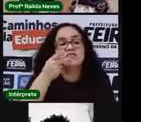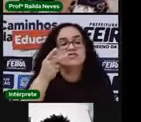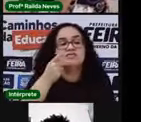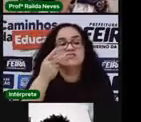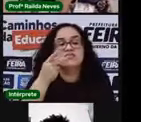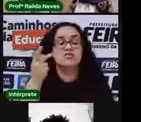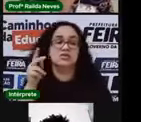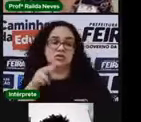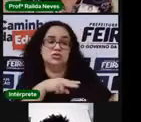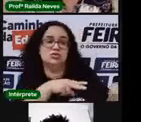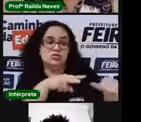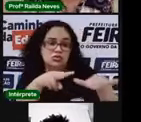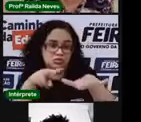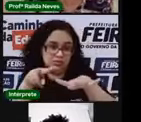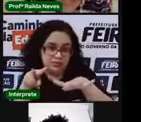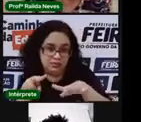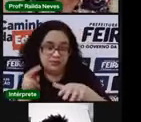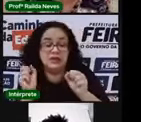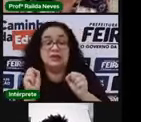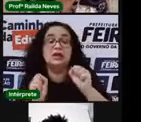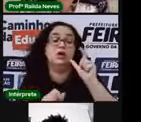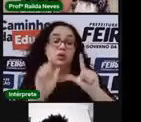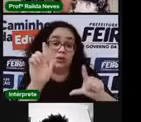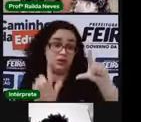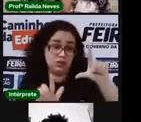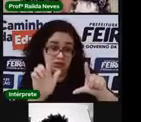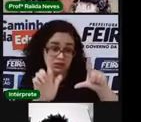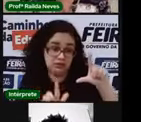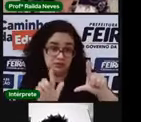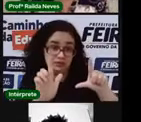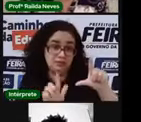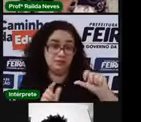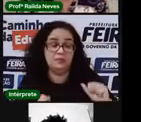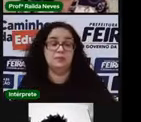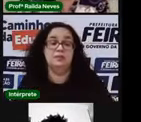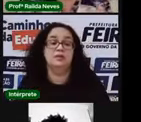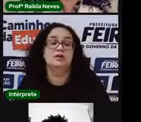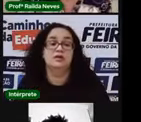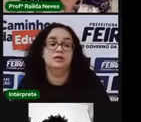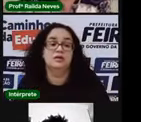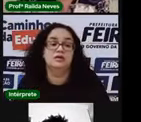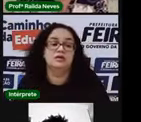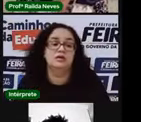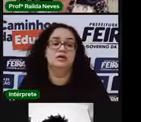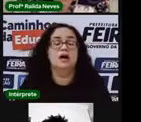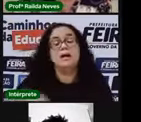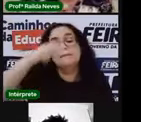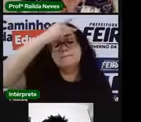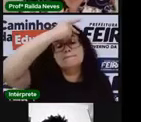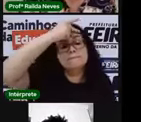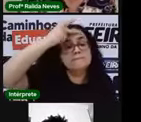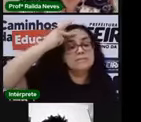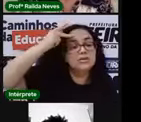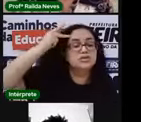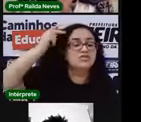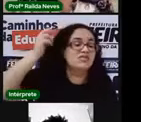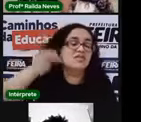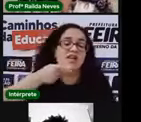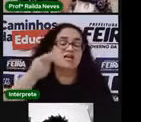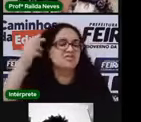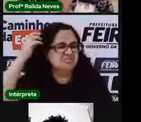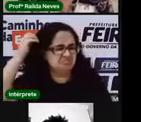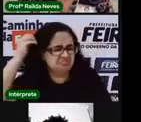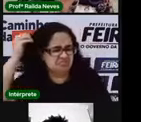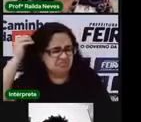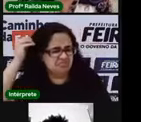essa semana num determinado programa aí, de grande audiência, e que alguém desqualificava o cabelo do outro que